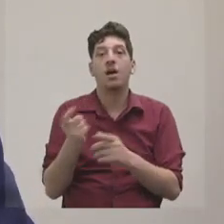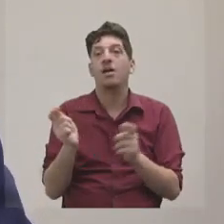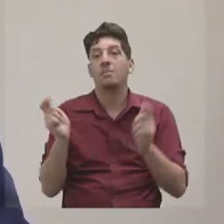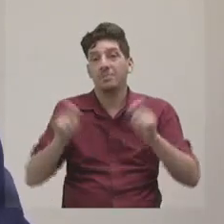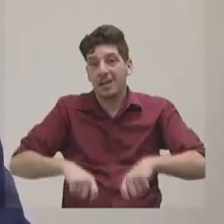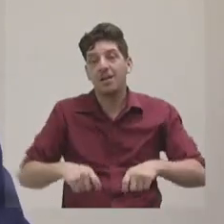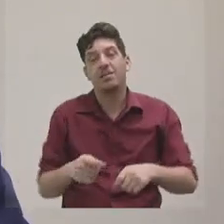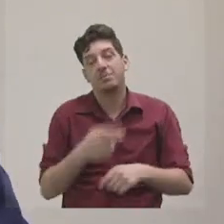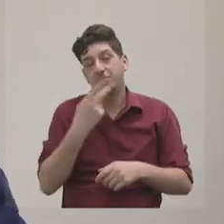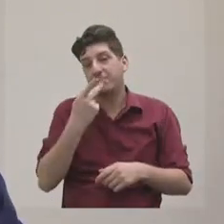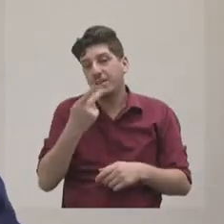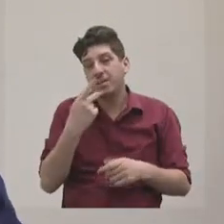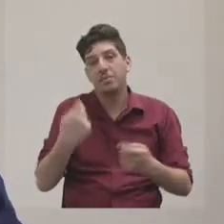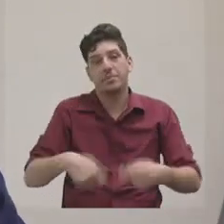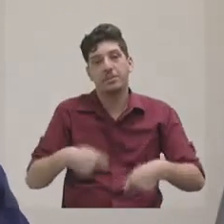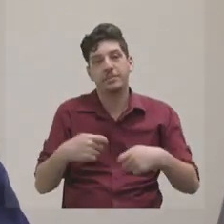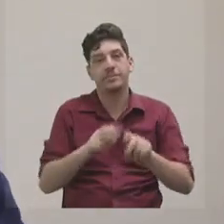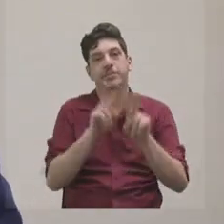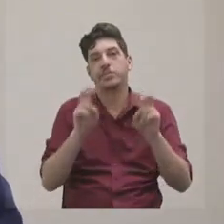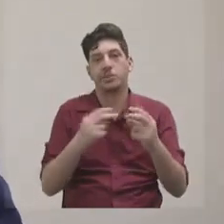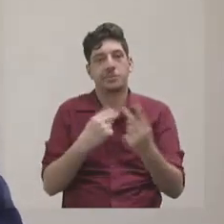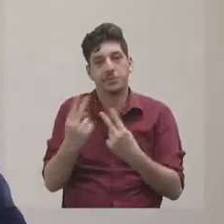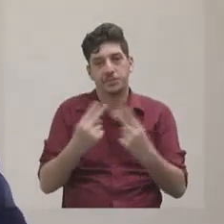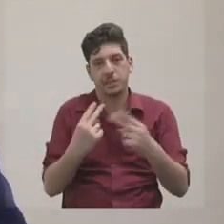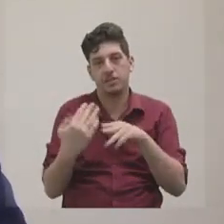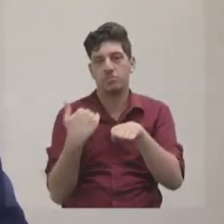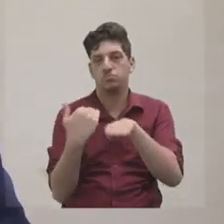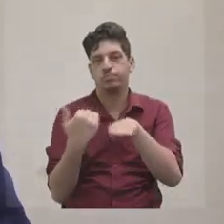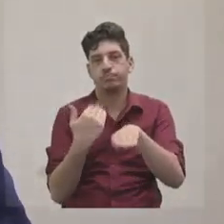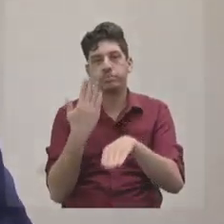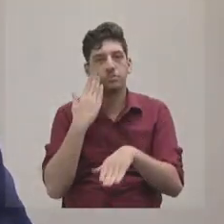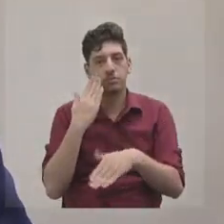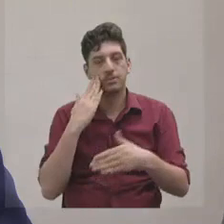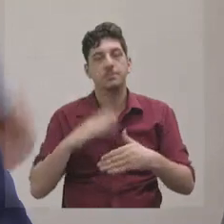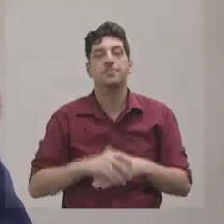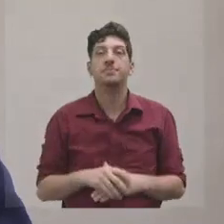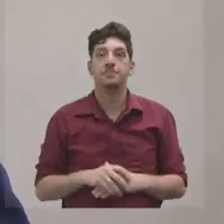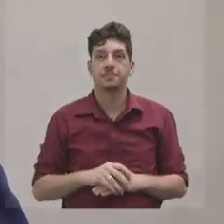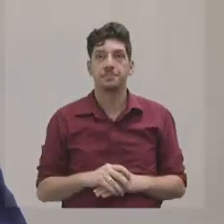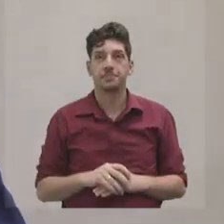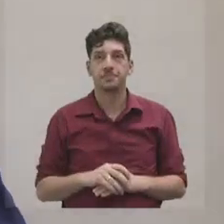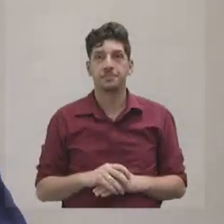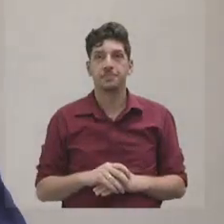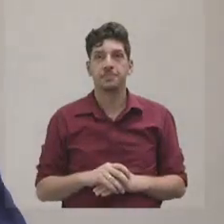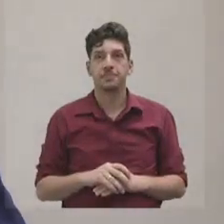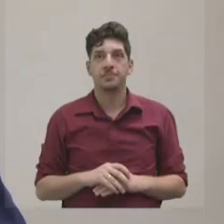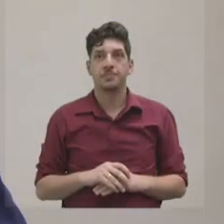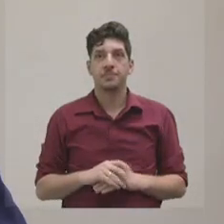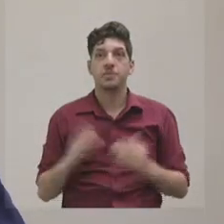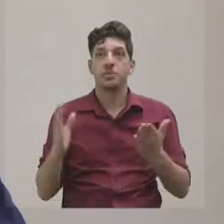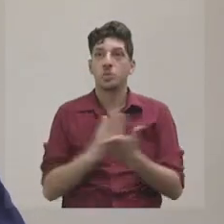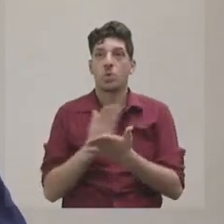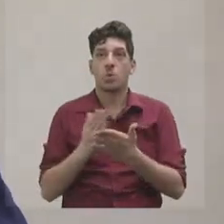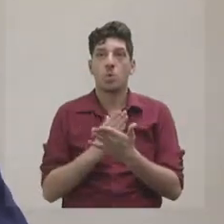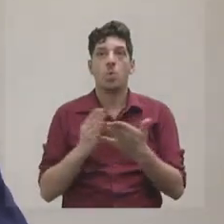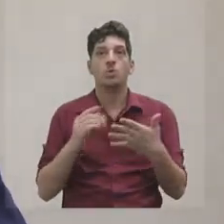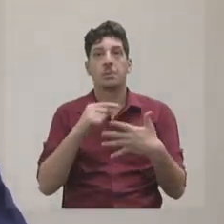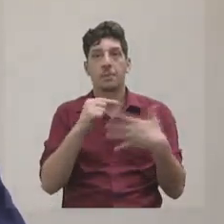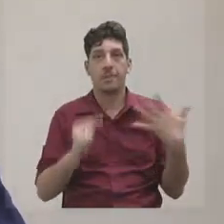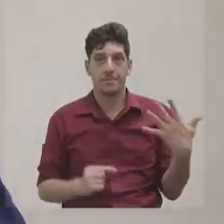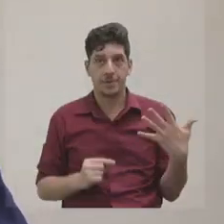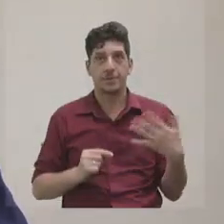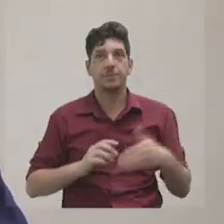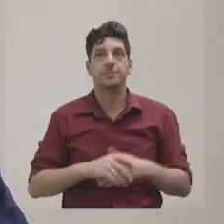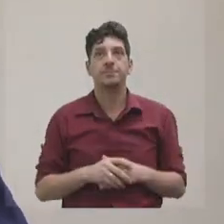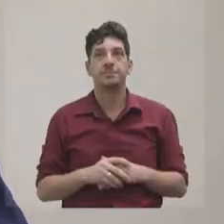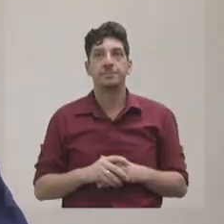estrada eu queria que dizer que algumas situações que eu queria trazer as